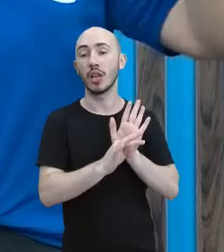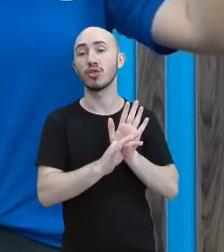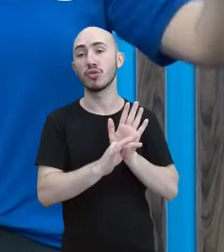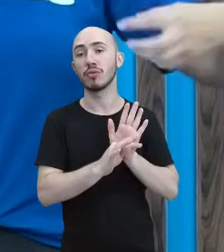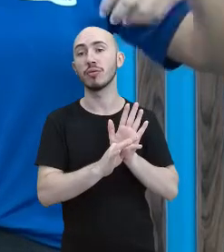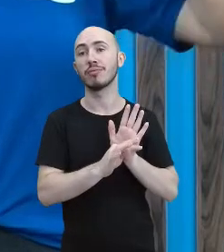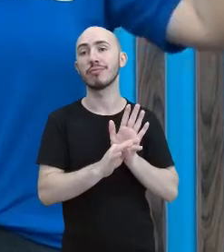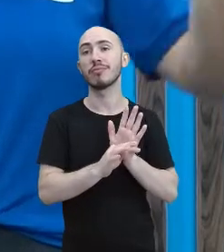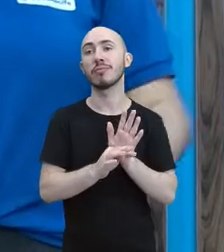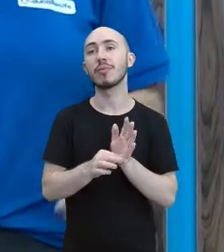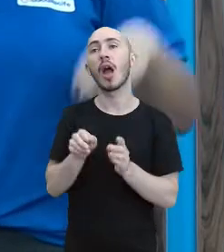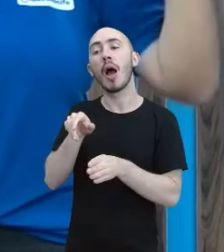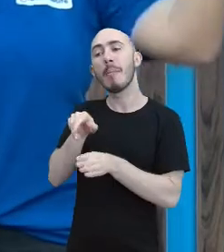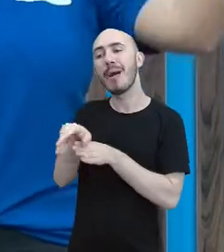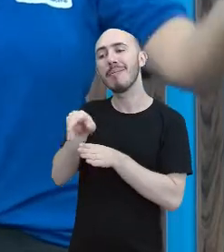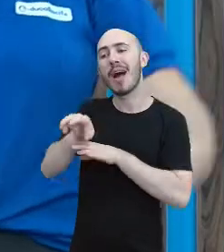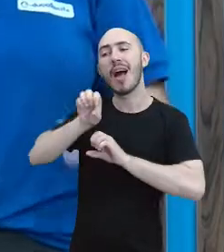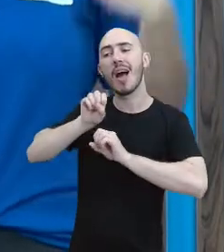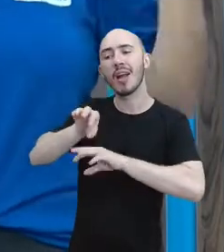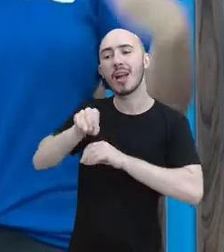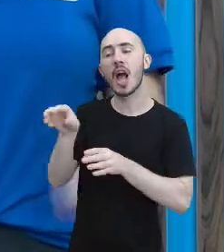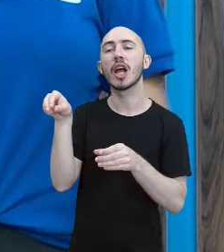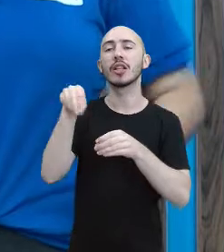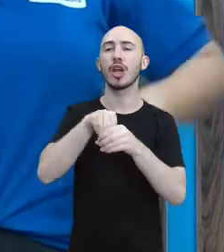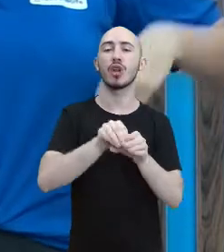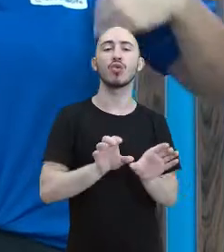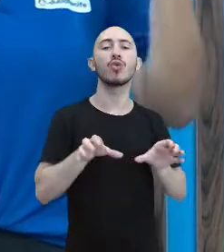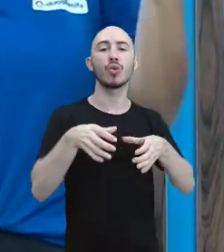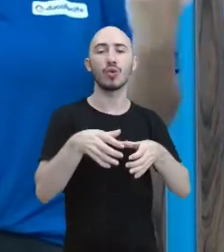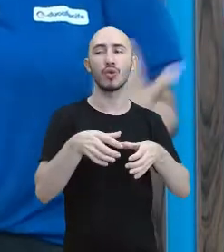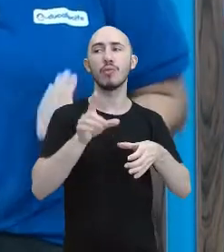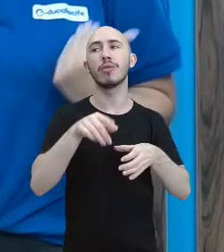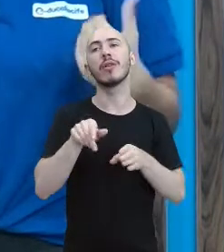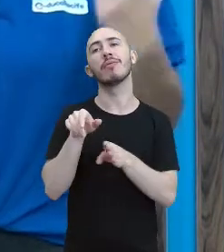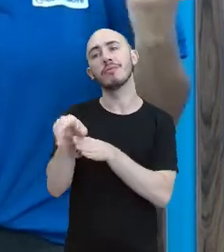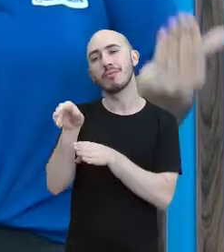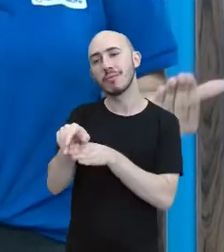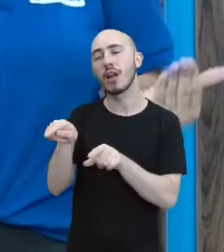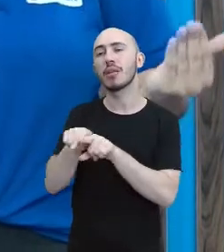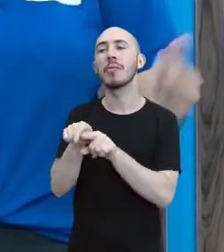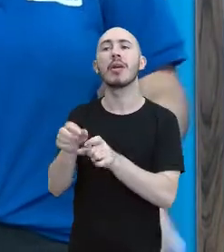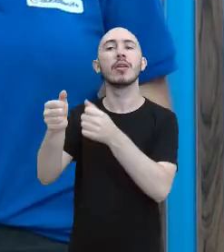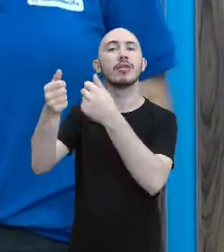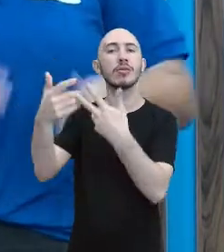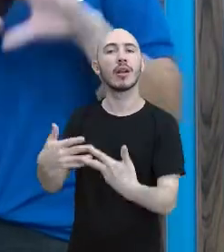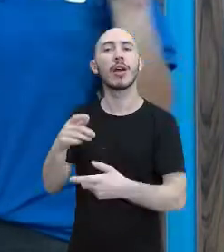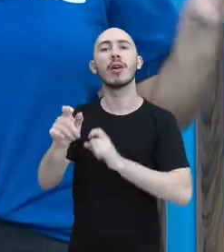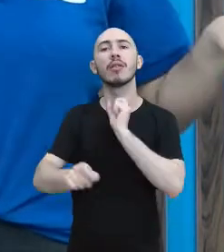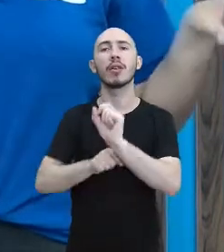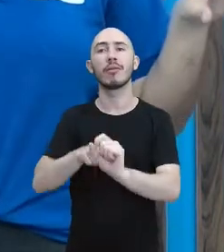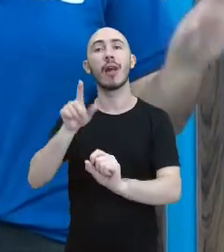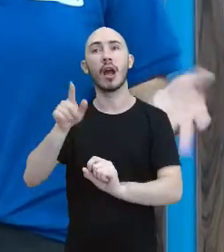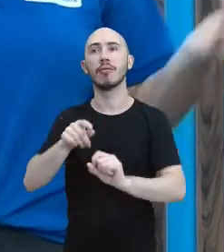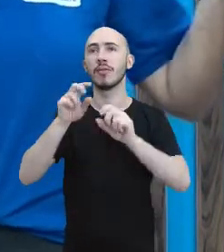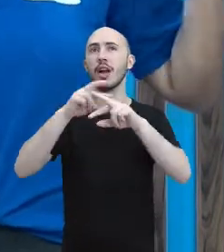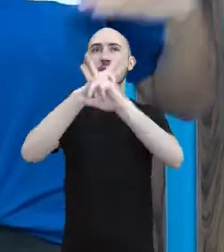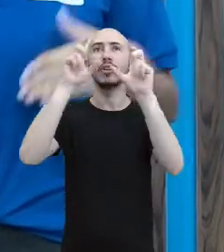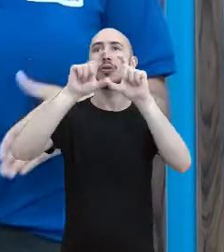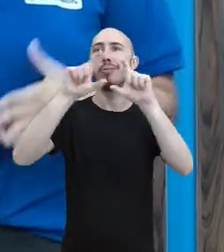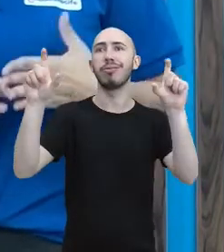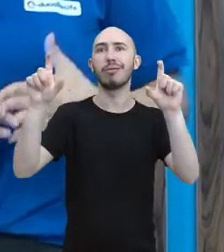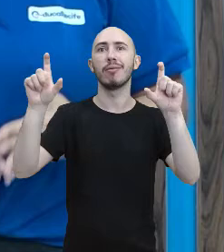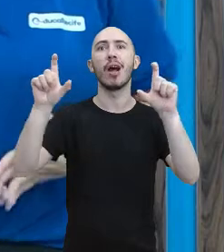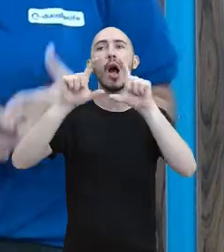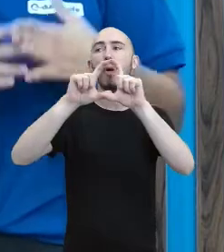instrucional pertence à ordem do agrupamento de gêneros do de instruir e descrever, é um título enorme, né, gente? É um